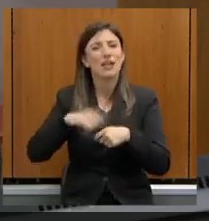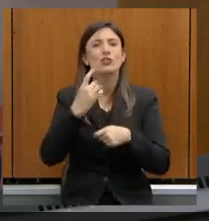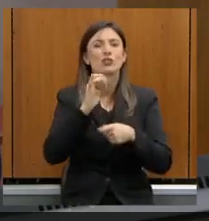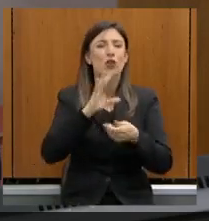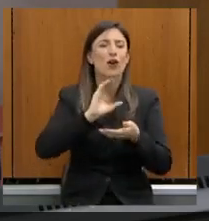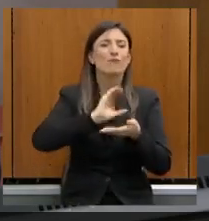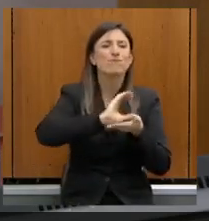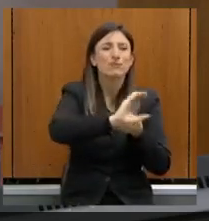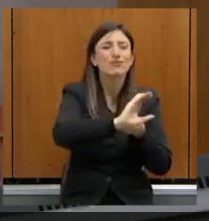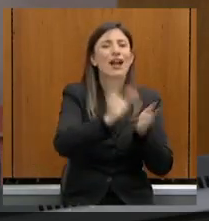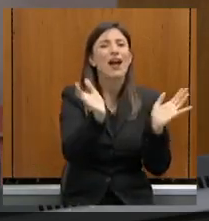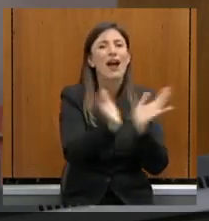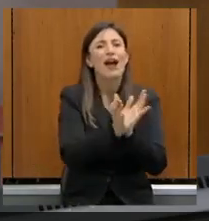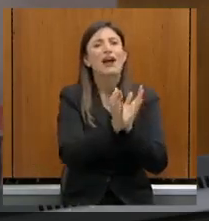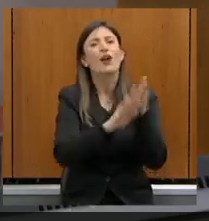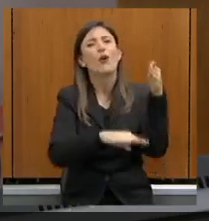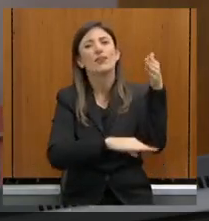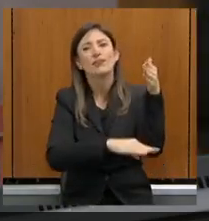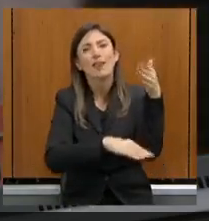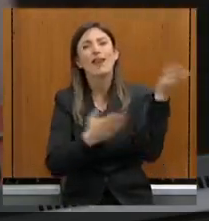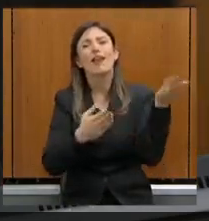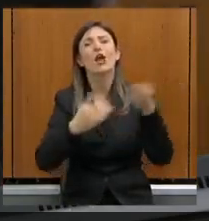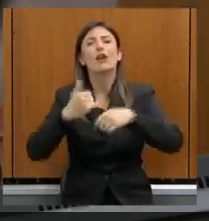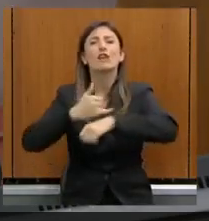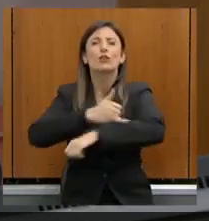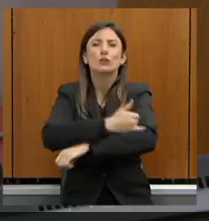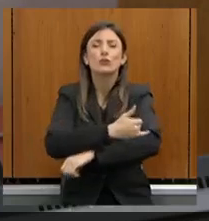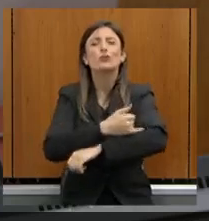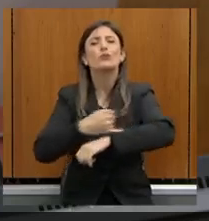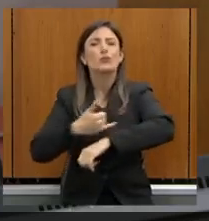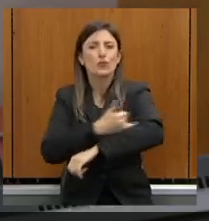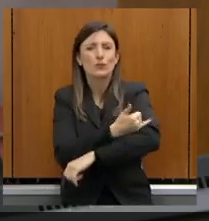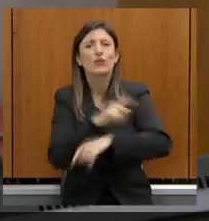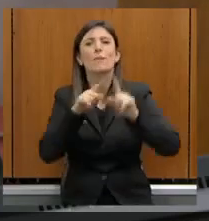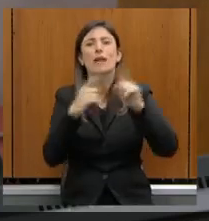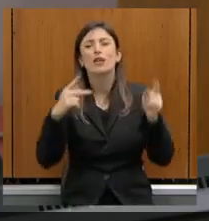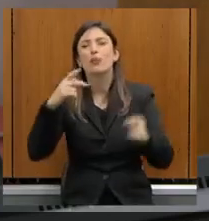hoteleiro, de infraestrutura, mas o Pérsia que vai resolver.